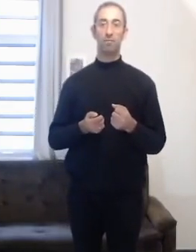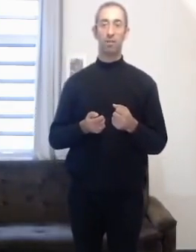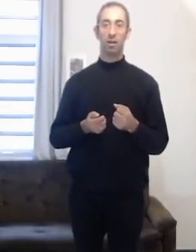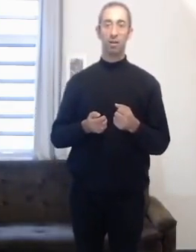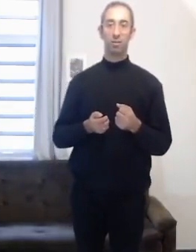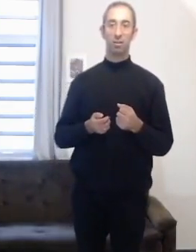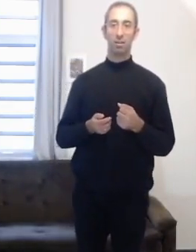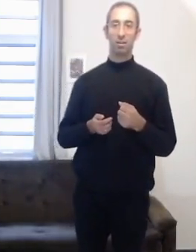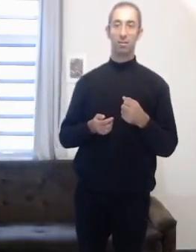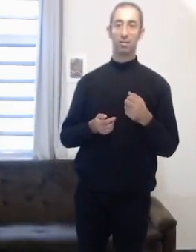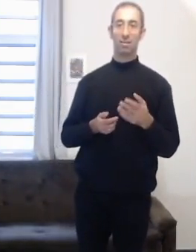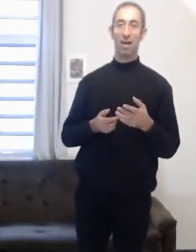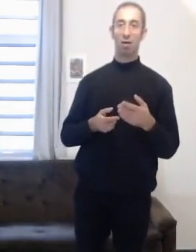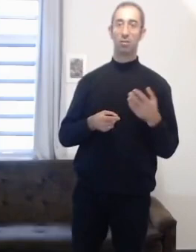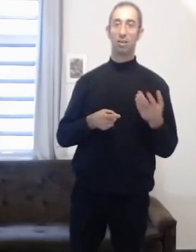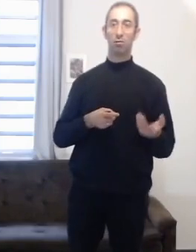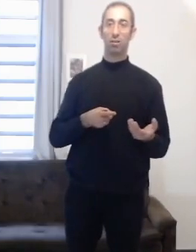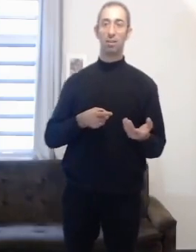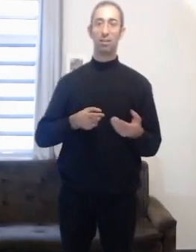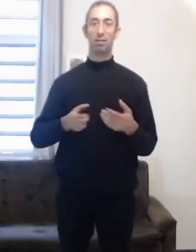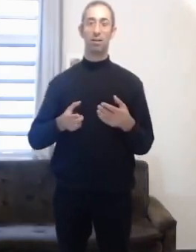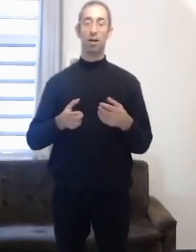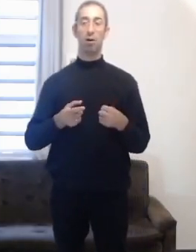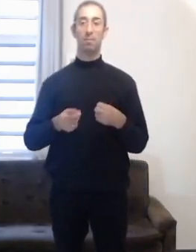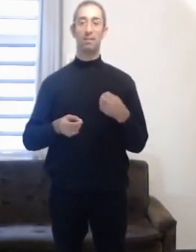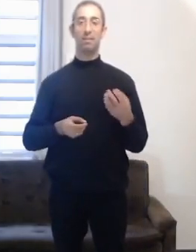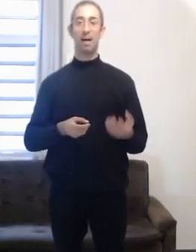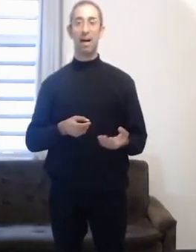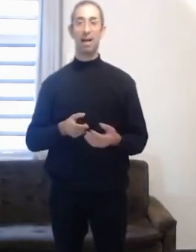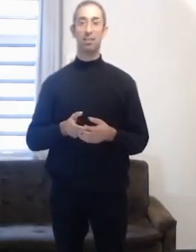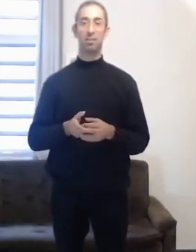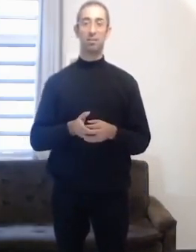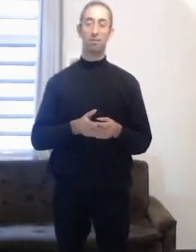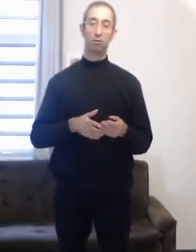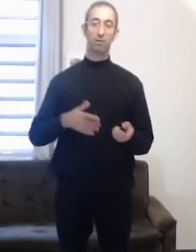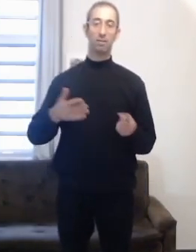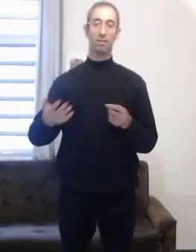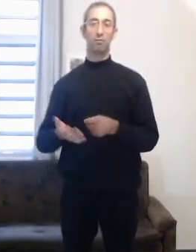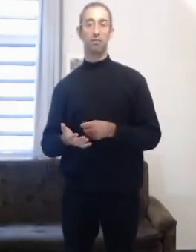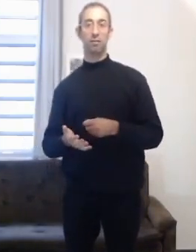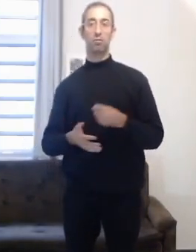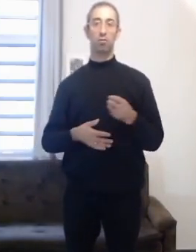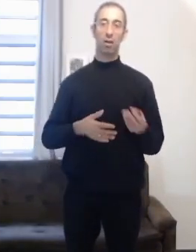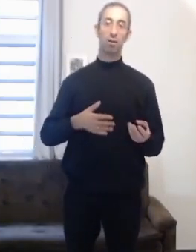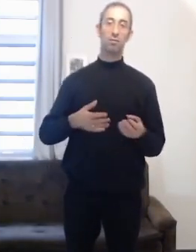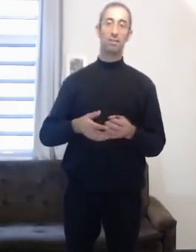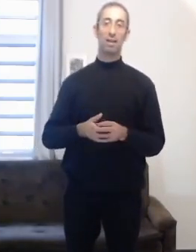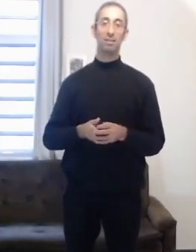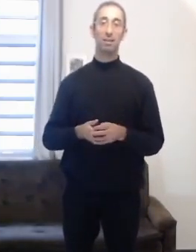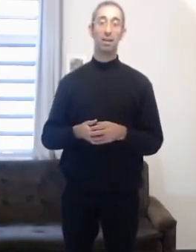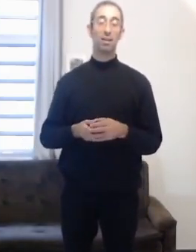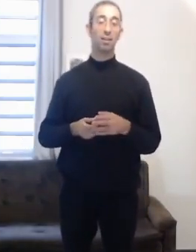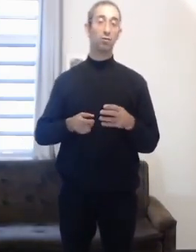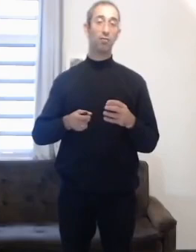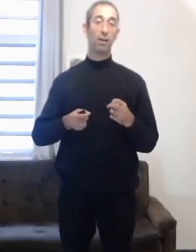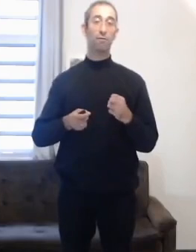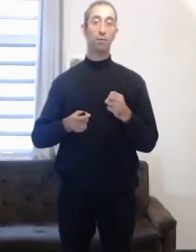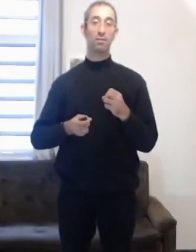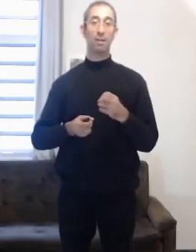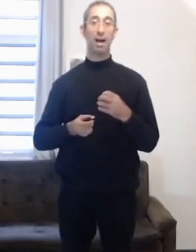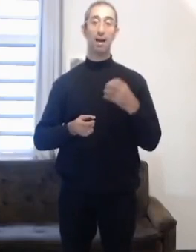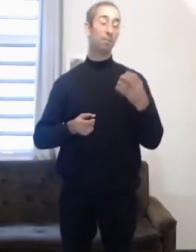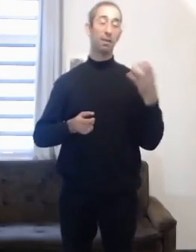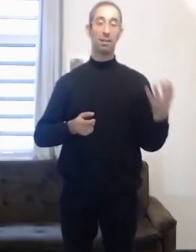consumo, né? De sal, de calorias, a obesidade, se a pessoa faz exercício físico ou não, estresse, e isso